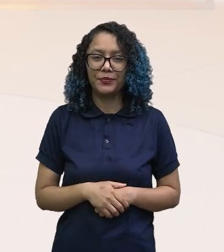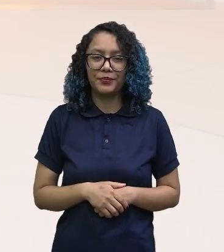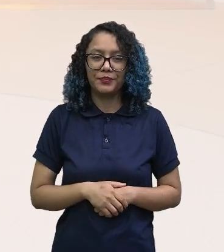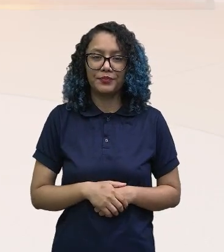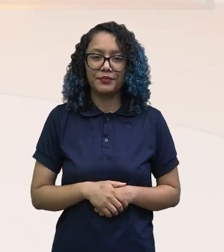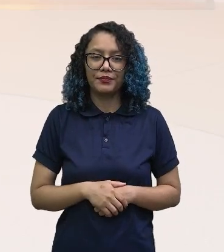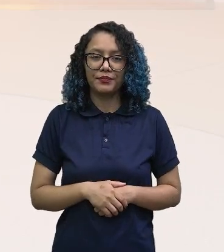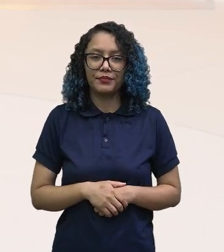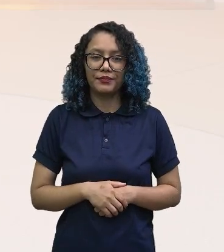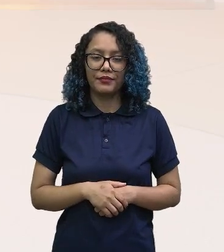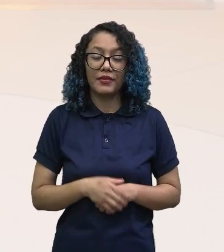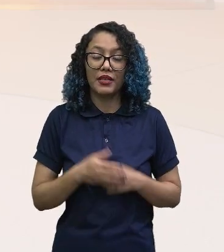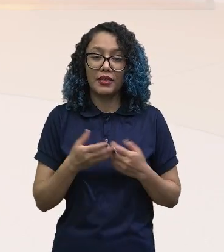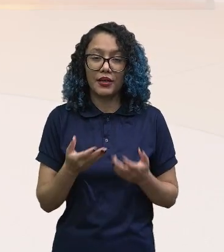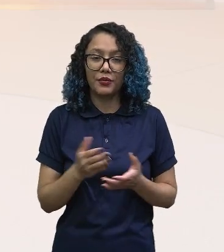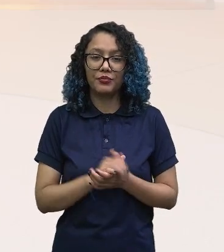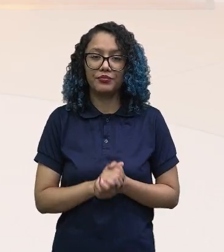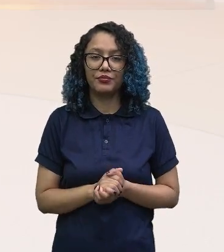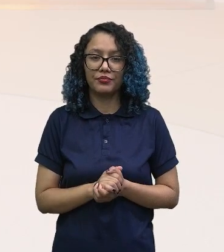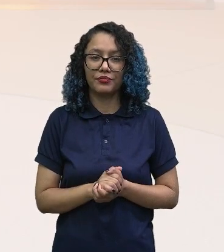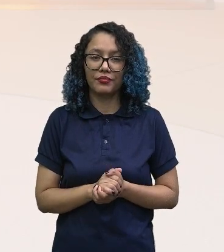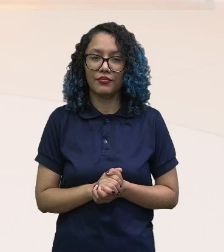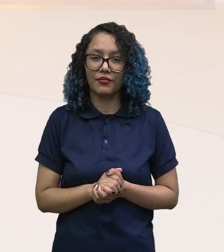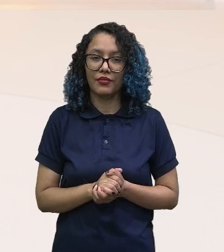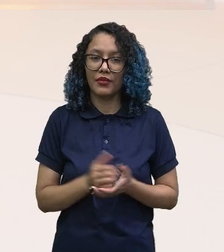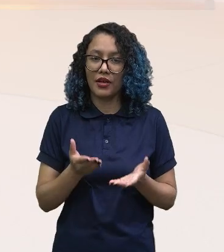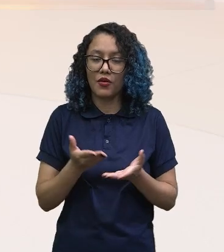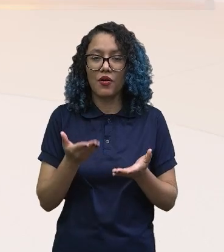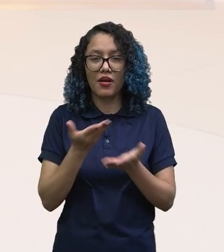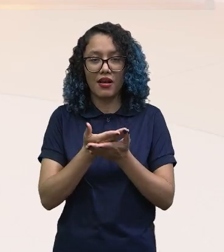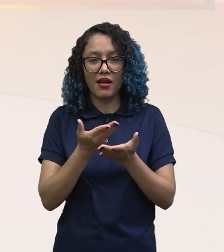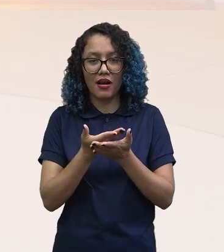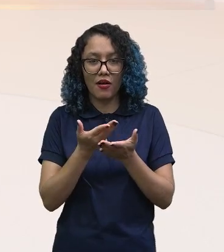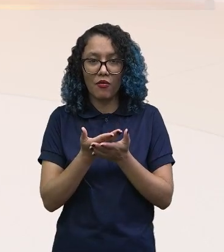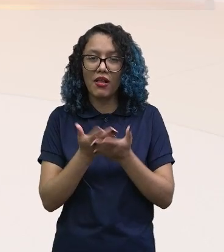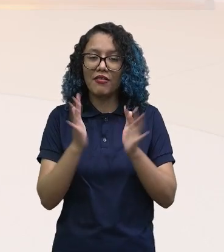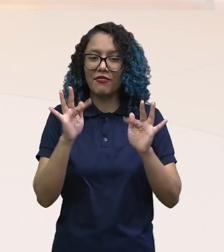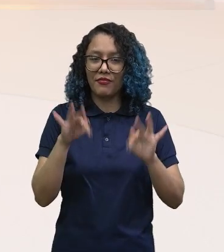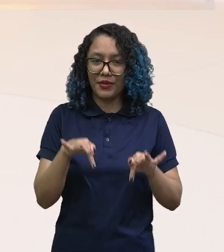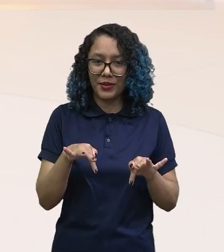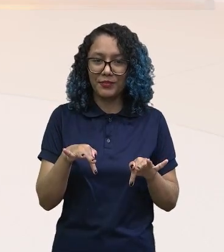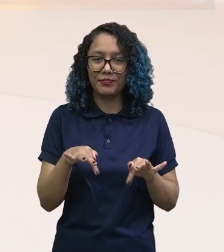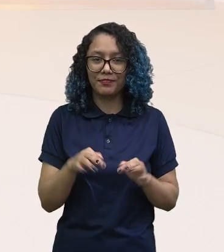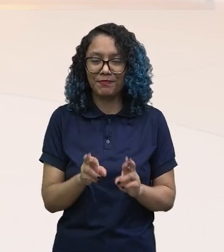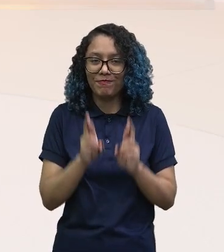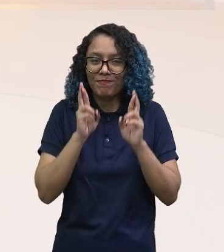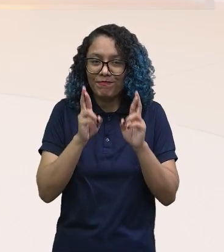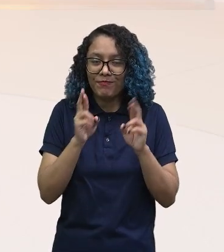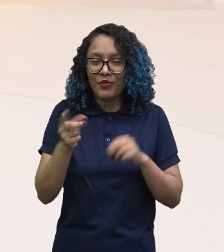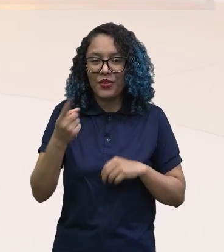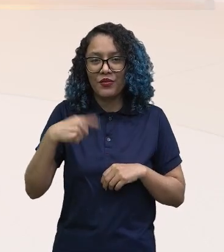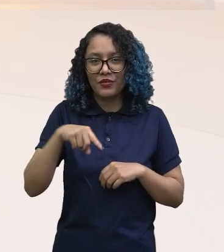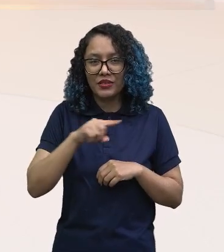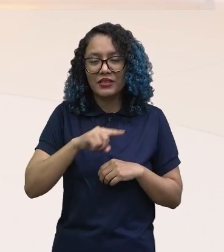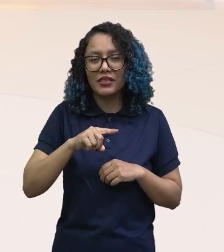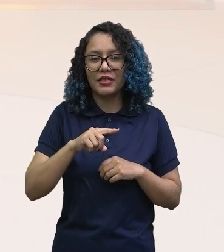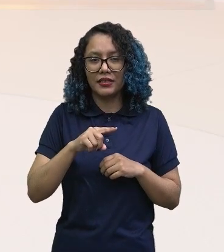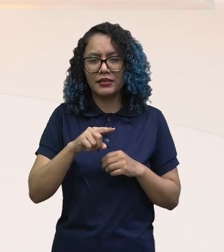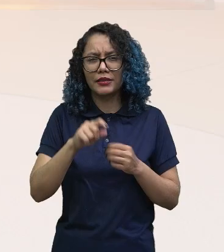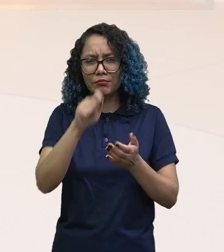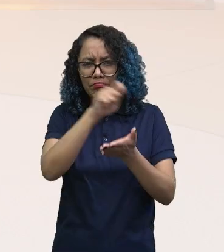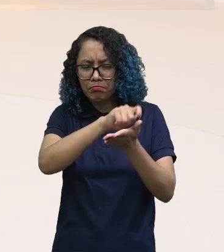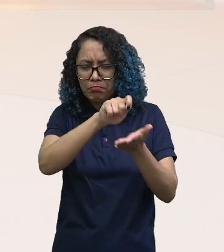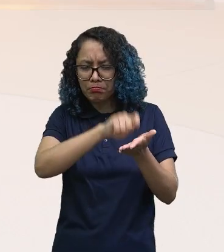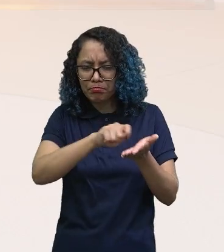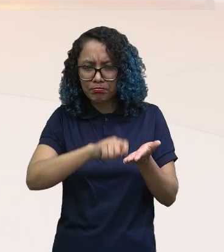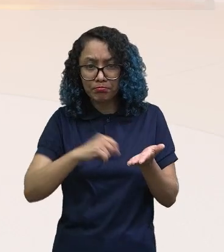1988. E assim caminhamos para o final da nossa aula. Eu espero que você tenha feito as